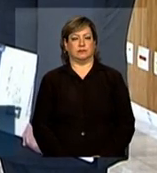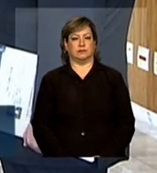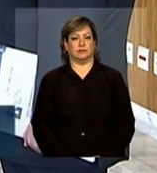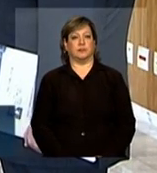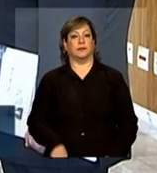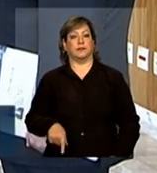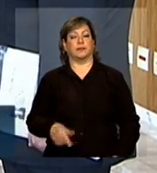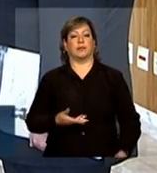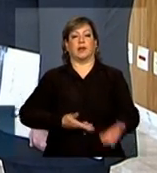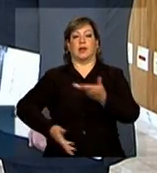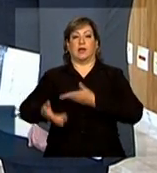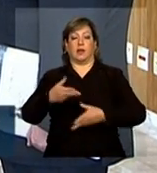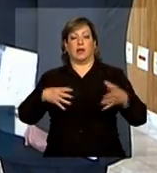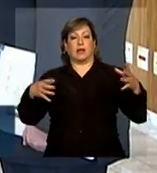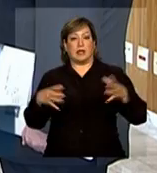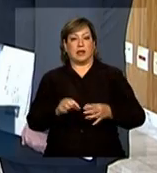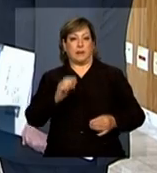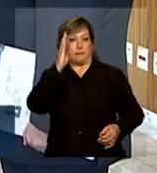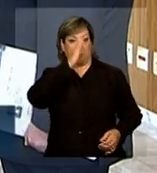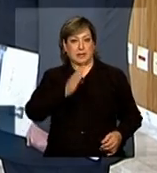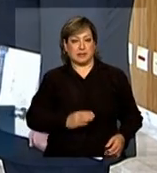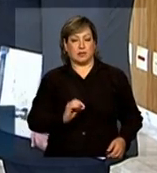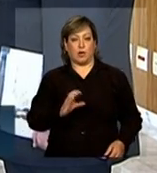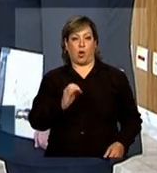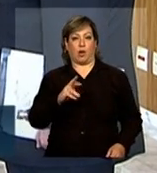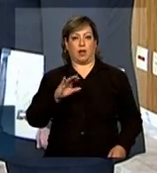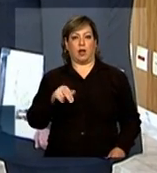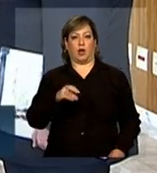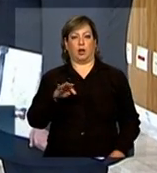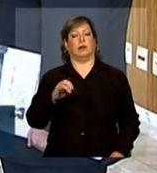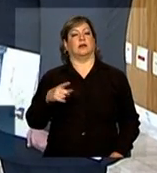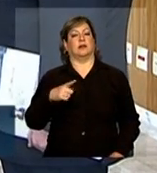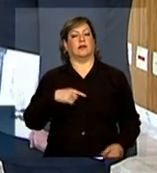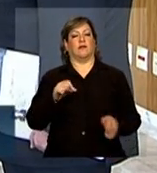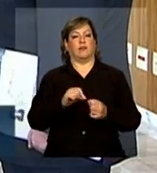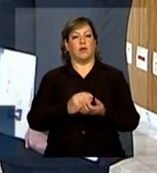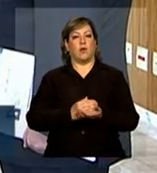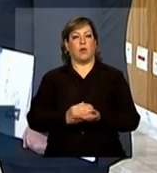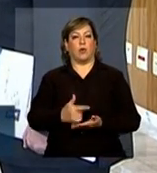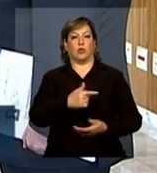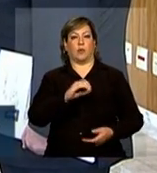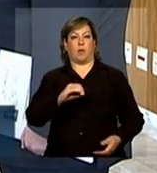As relações entre Brasil e Coreia do Norte foram estabelecidas em 2001.